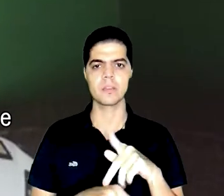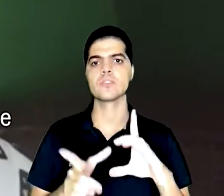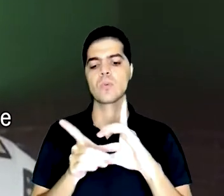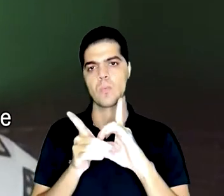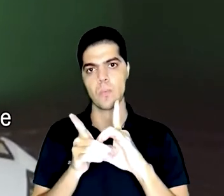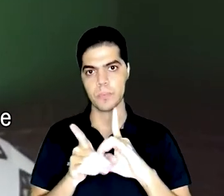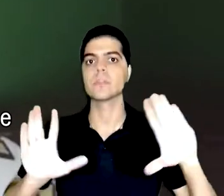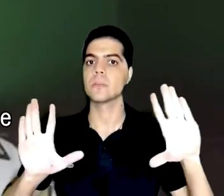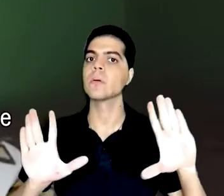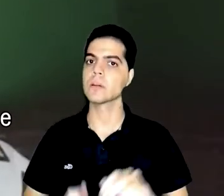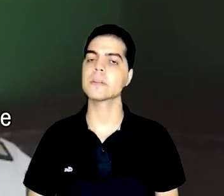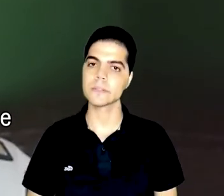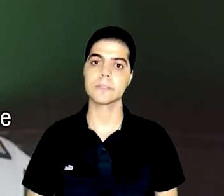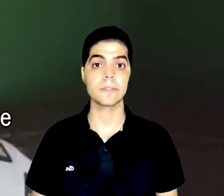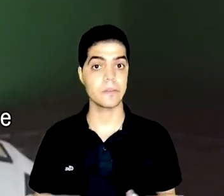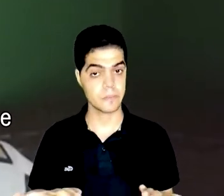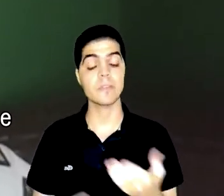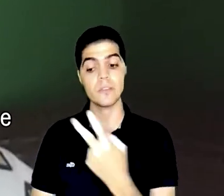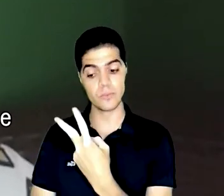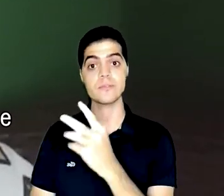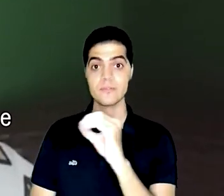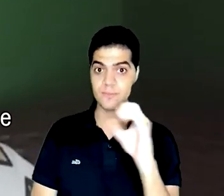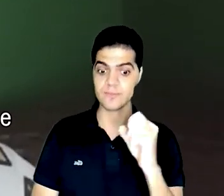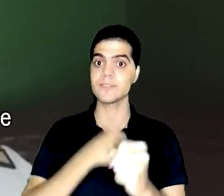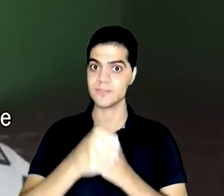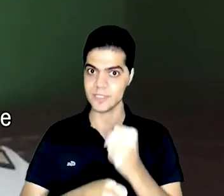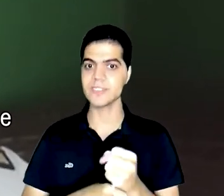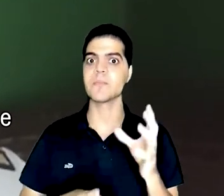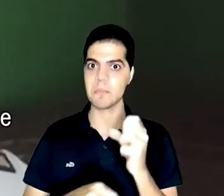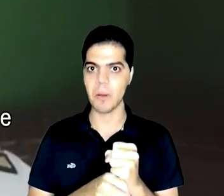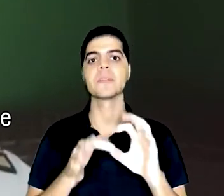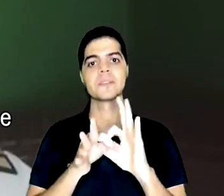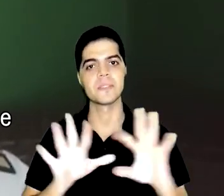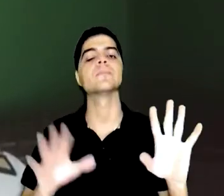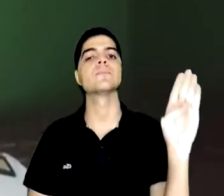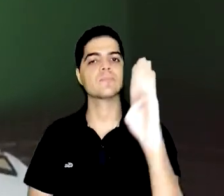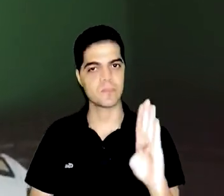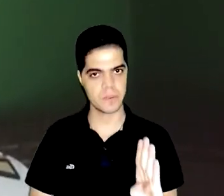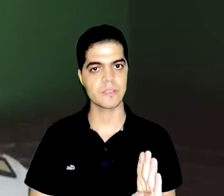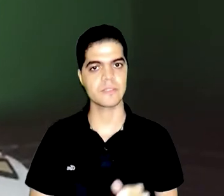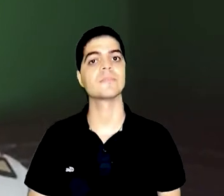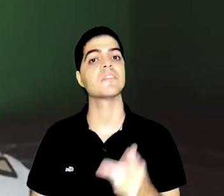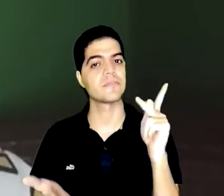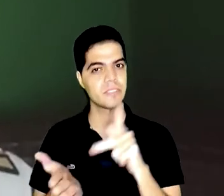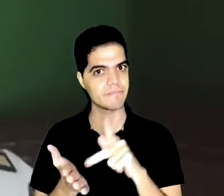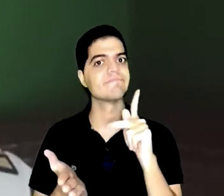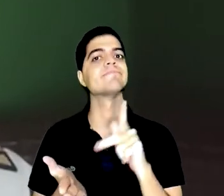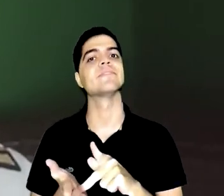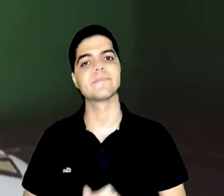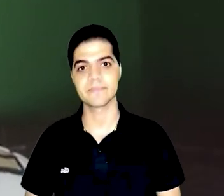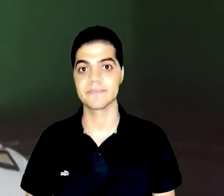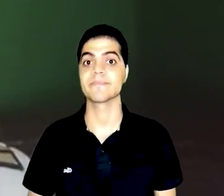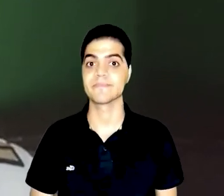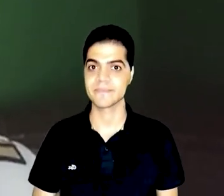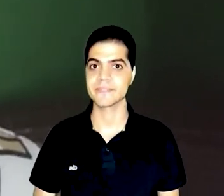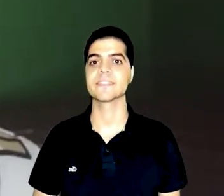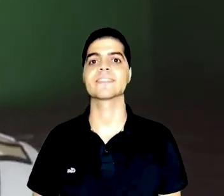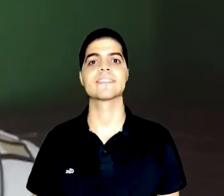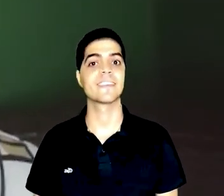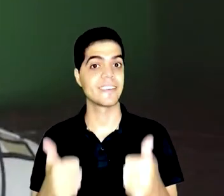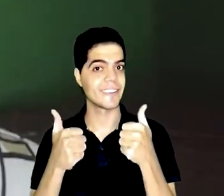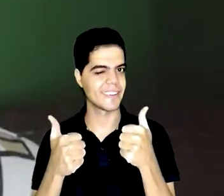com democracia e ter um bisse antenado e independência do Brasil com várias de verdade